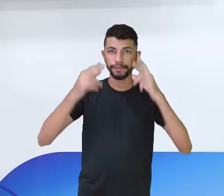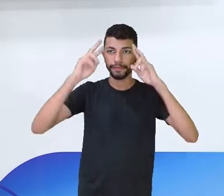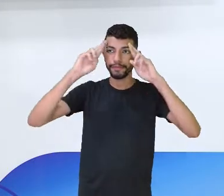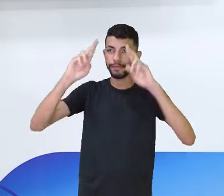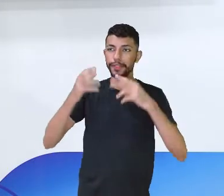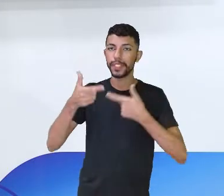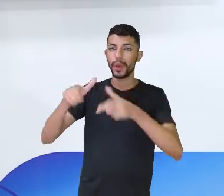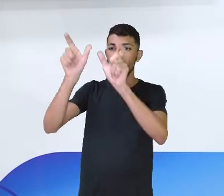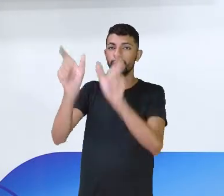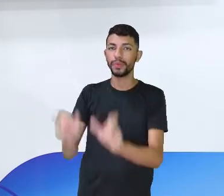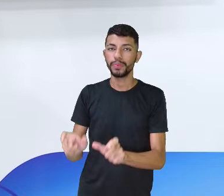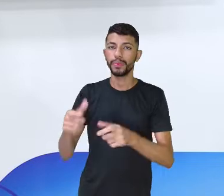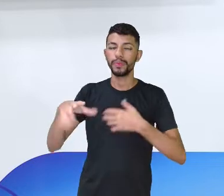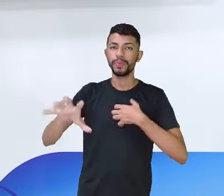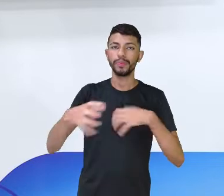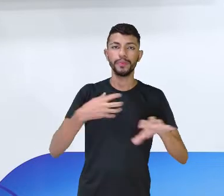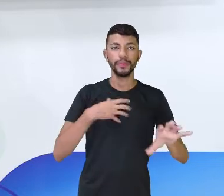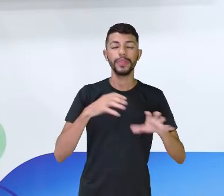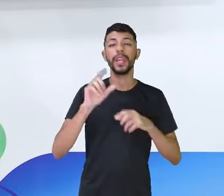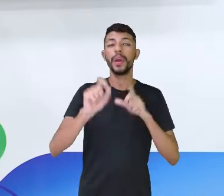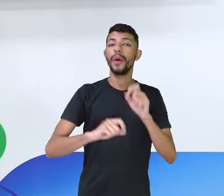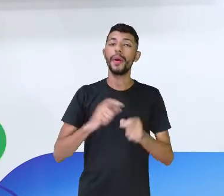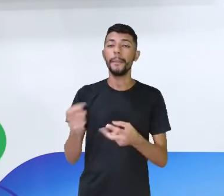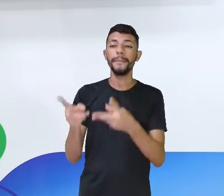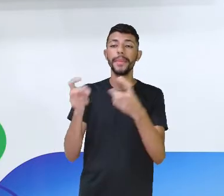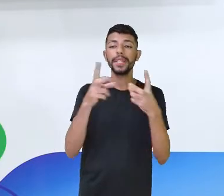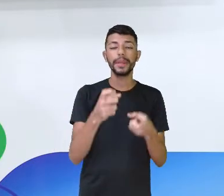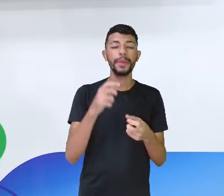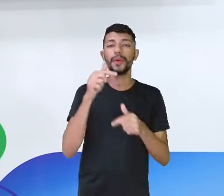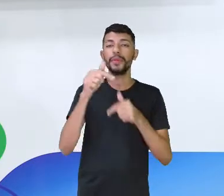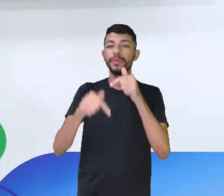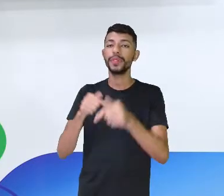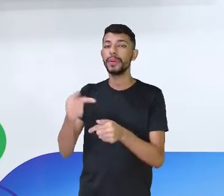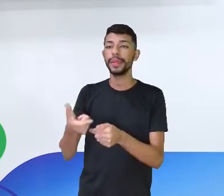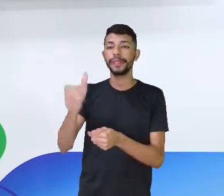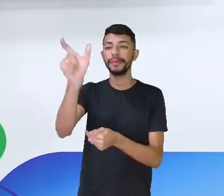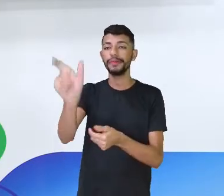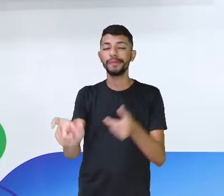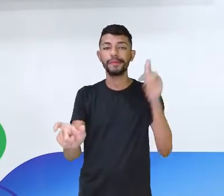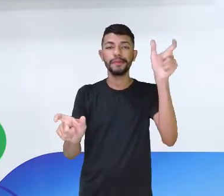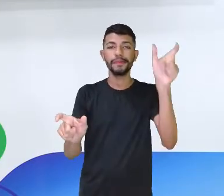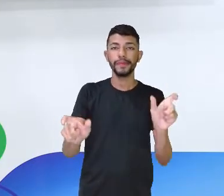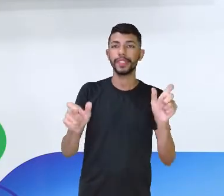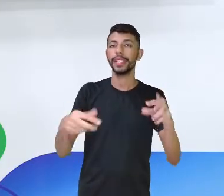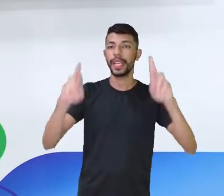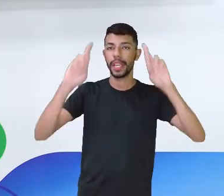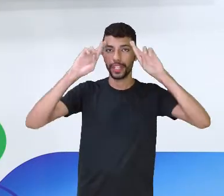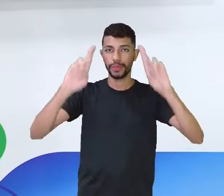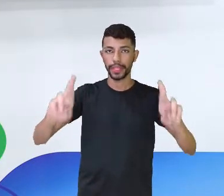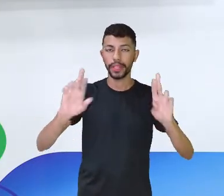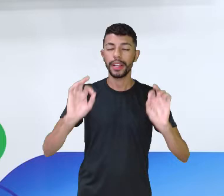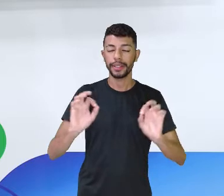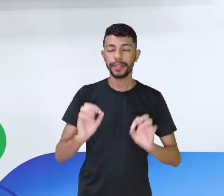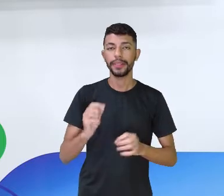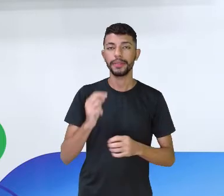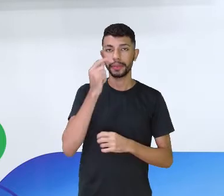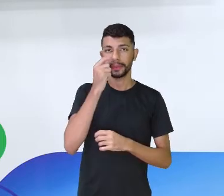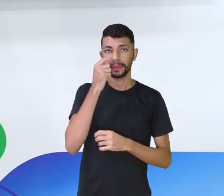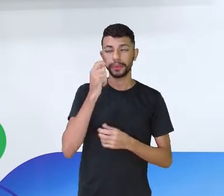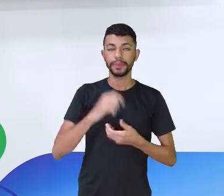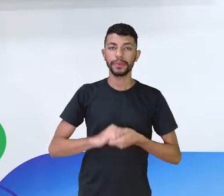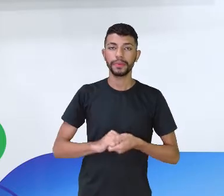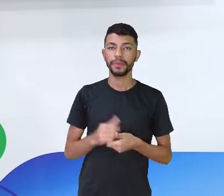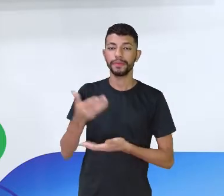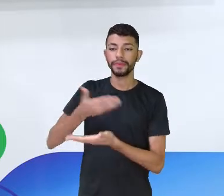de perceber o funcionamento do outro, respeitá-lo. As interações passam a ser mais produtivas. E quando a